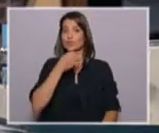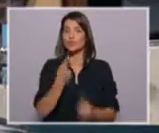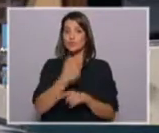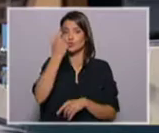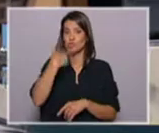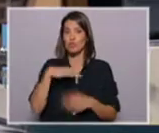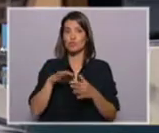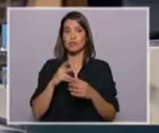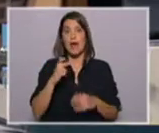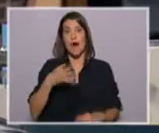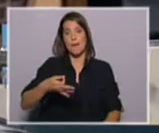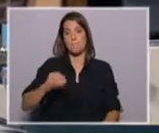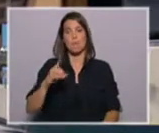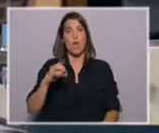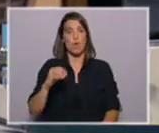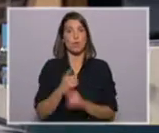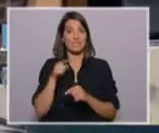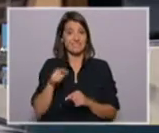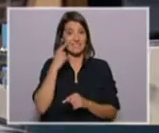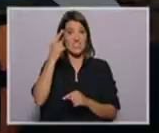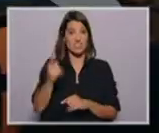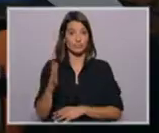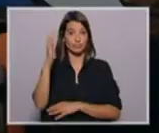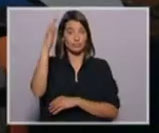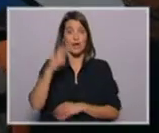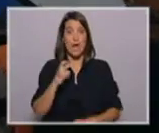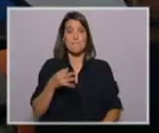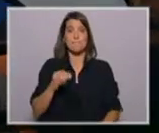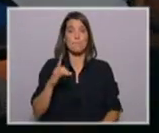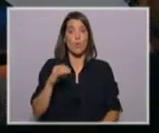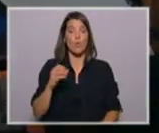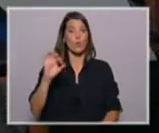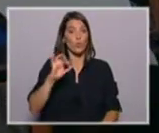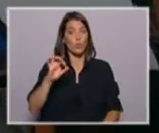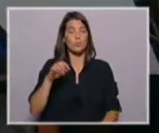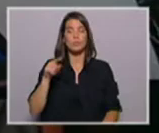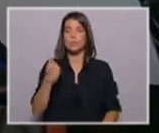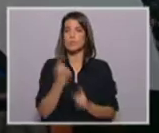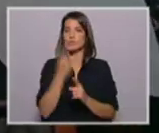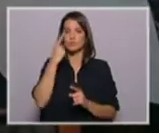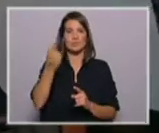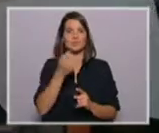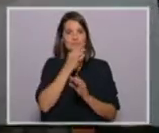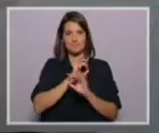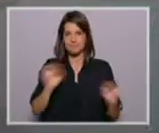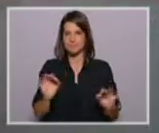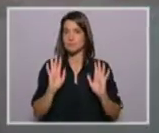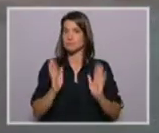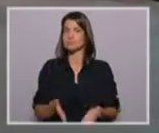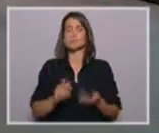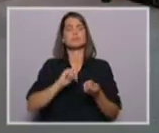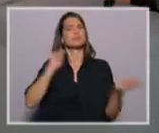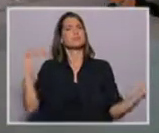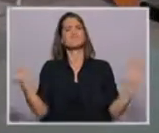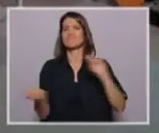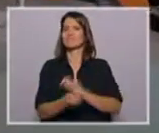da Apolo, porque essa missão em particular, a Apolo 8, teve uma particularidade absolutamente notável. Transformou por inteiro a